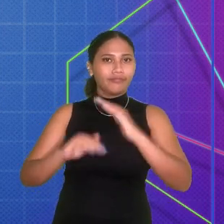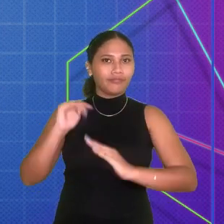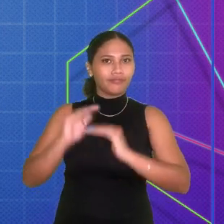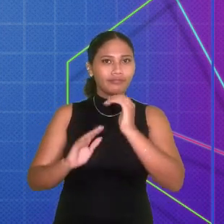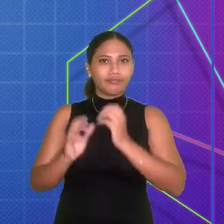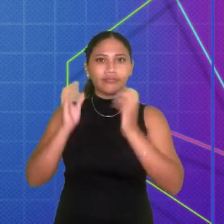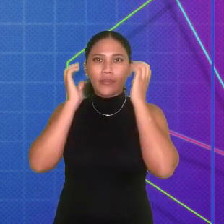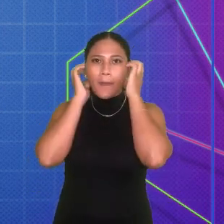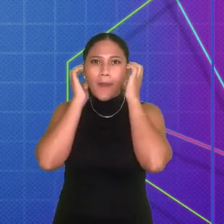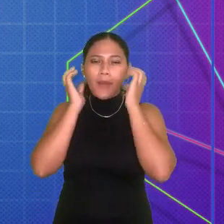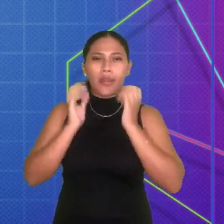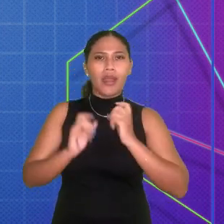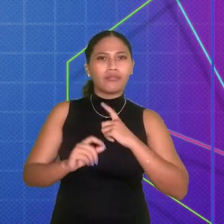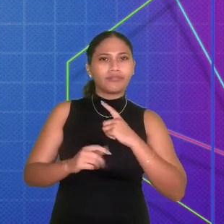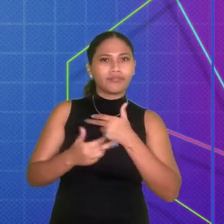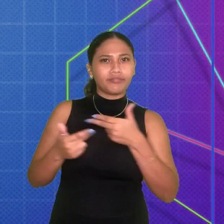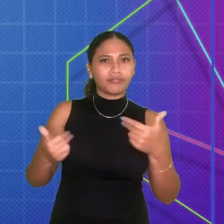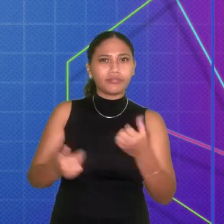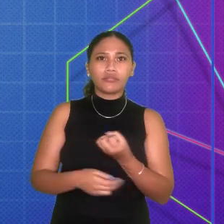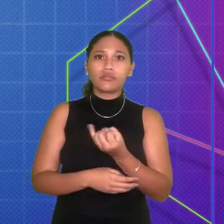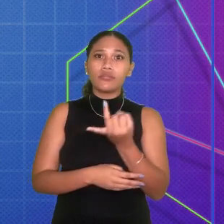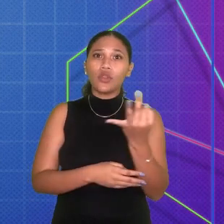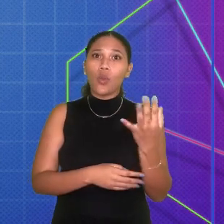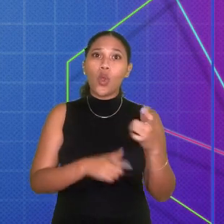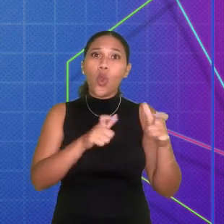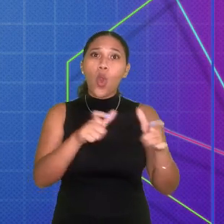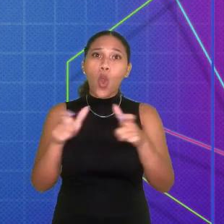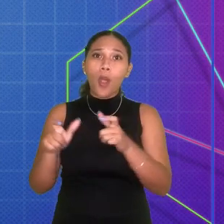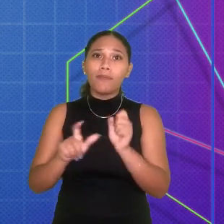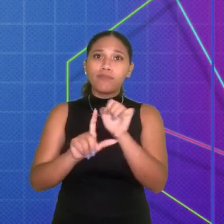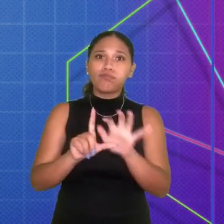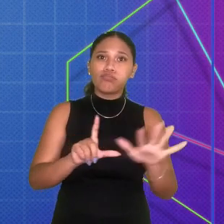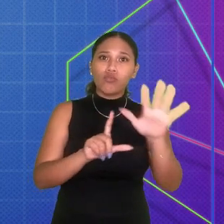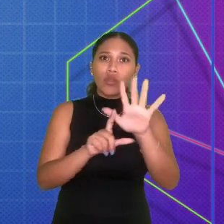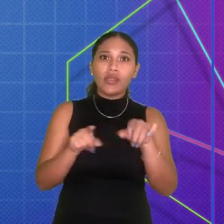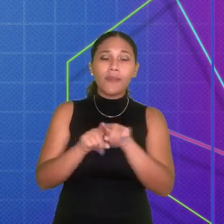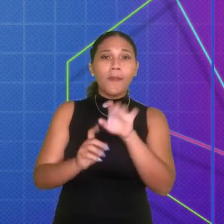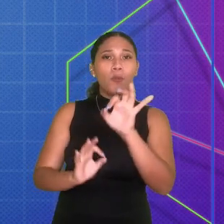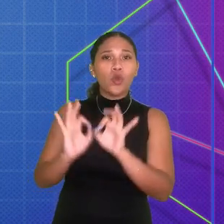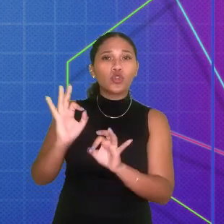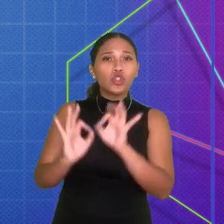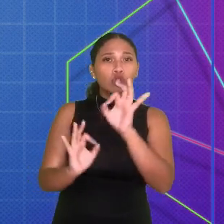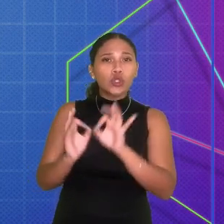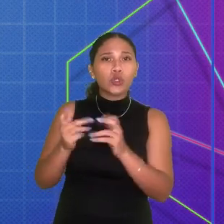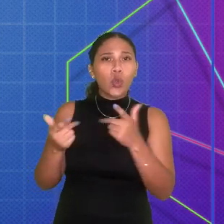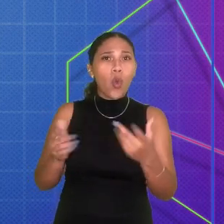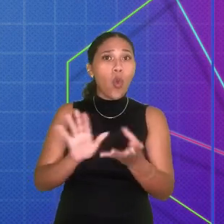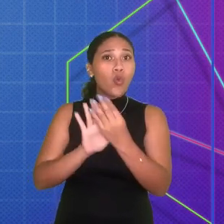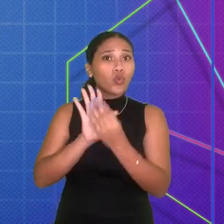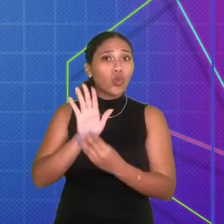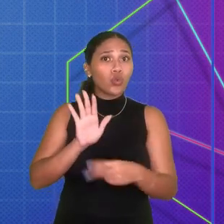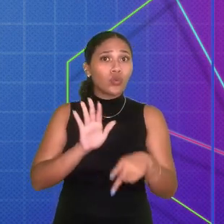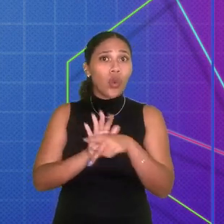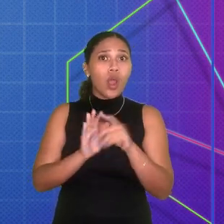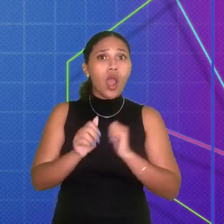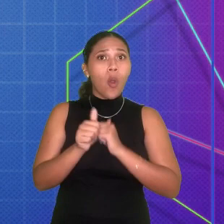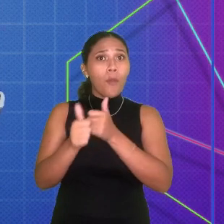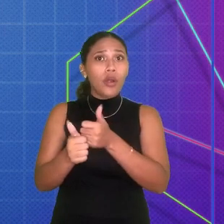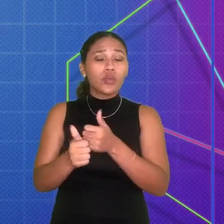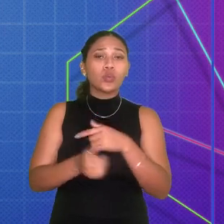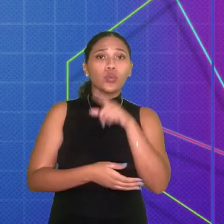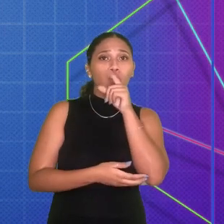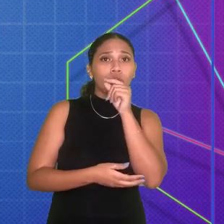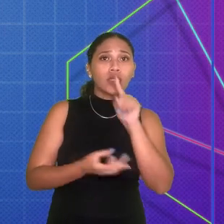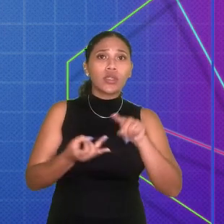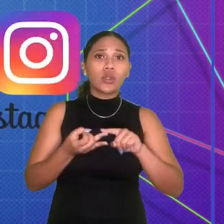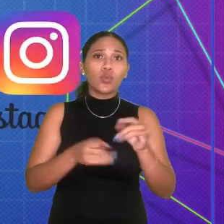importante. Quantos streamers você conhece? Quantos produtores e produtoras de conteúdo sobre jogos acompanha pelo Twitter,